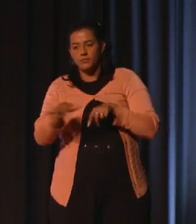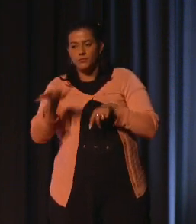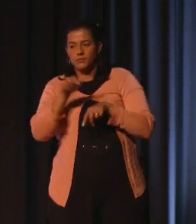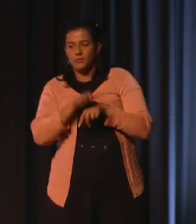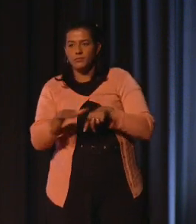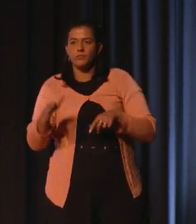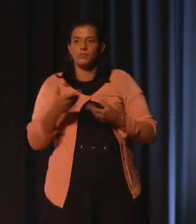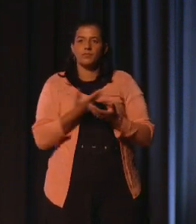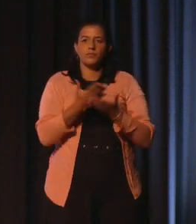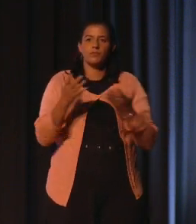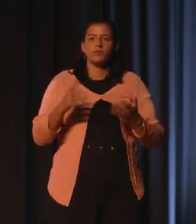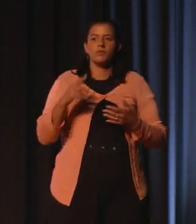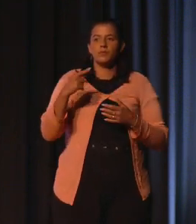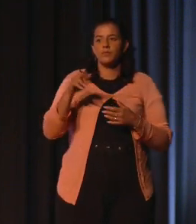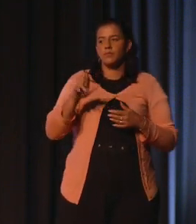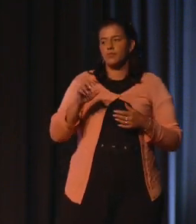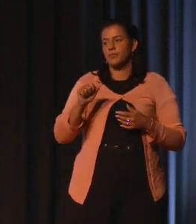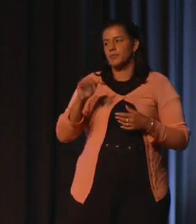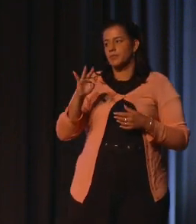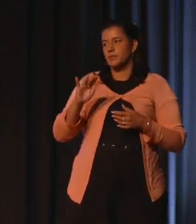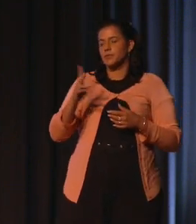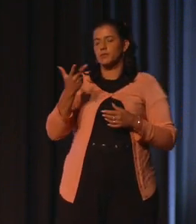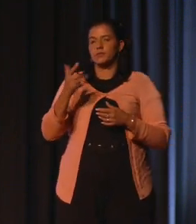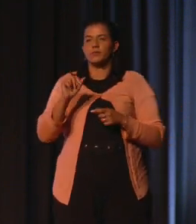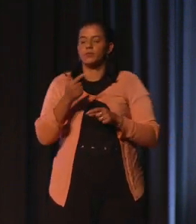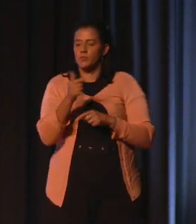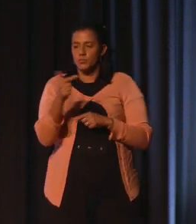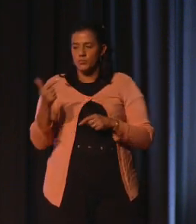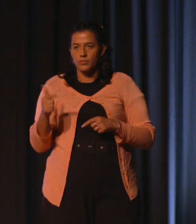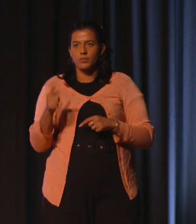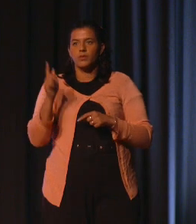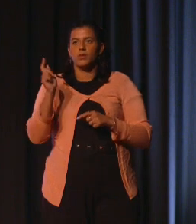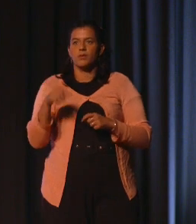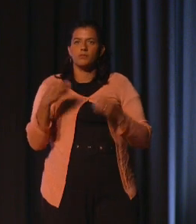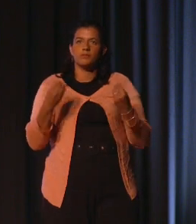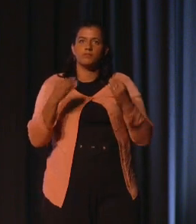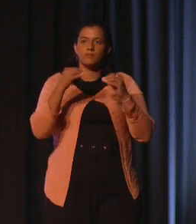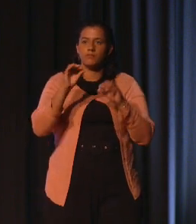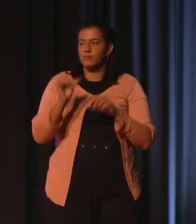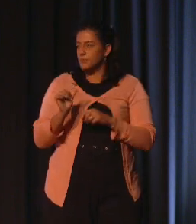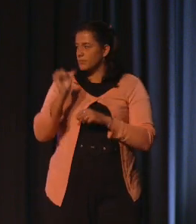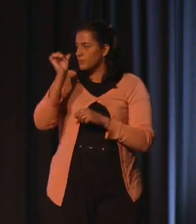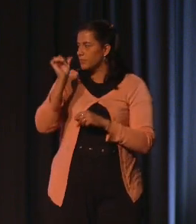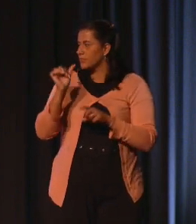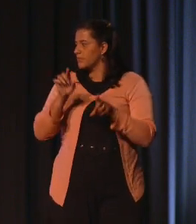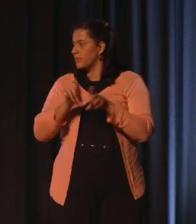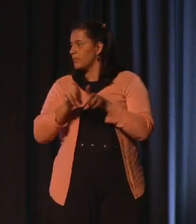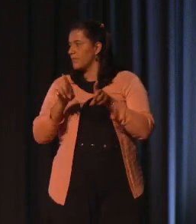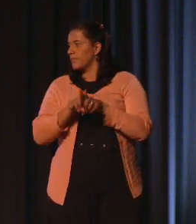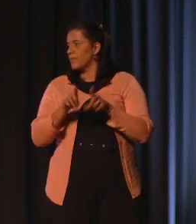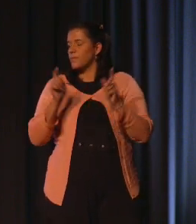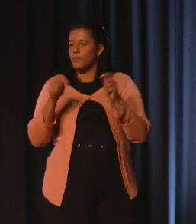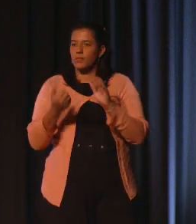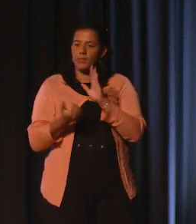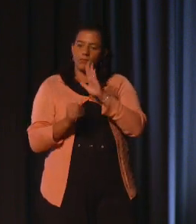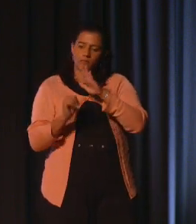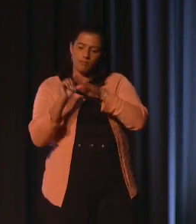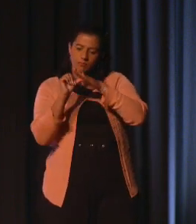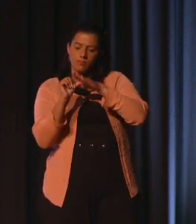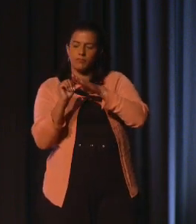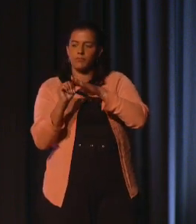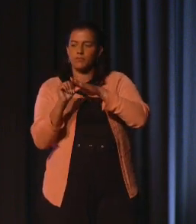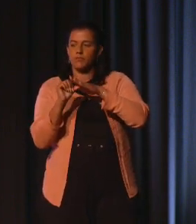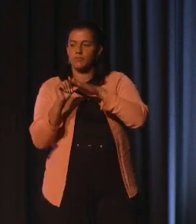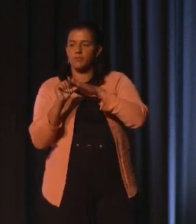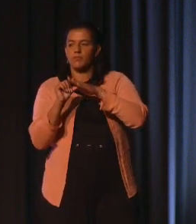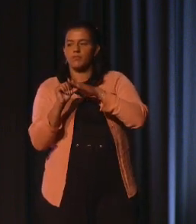a profilaxia isso já mudou muito, não acontece, né? É colocar um curativo de ácido tranexâmico em cima, uma pastinha,